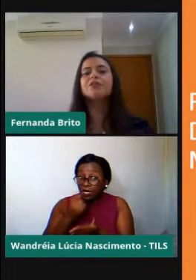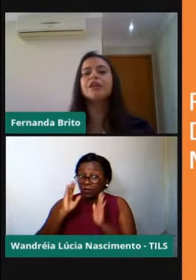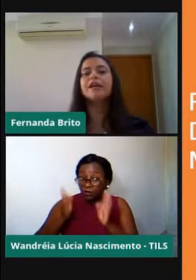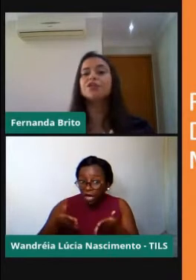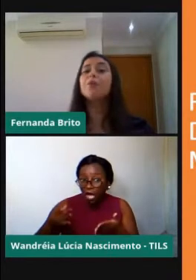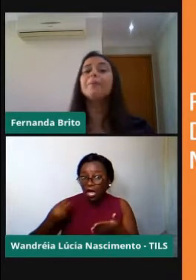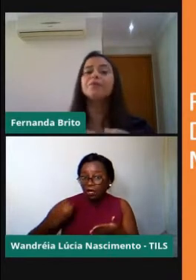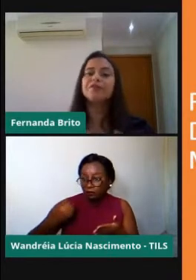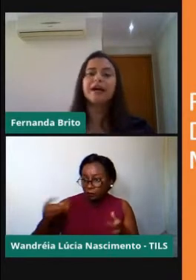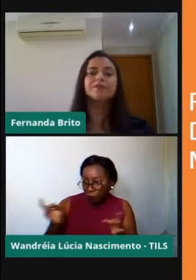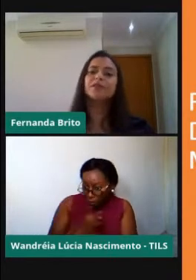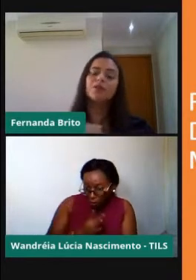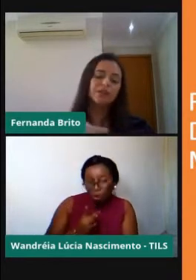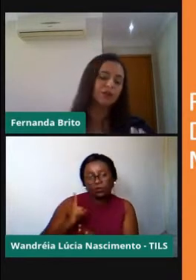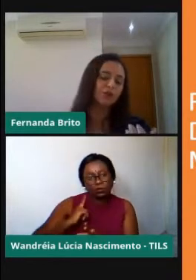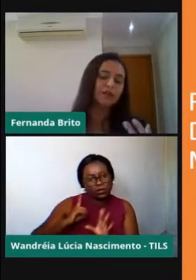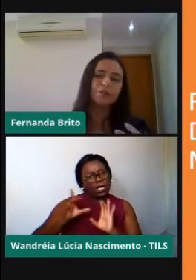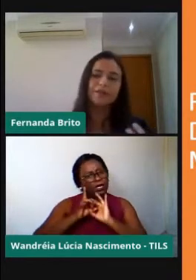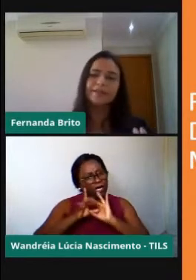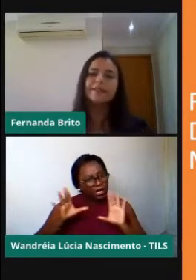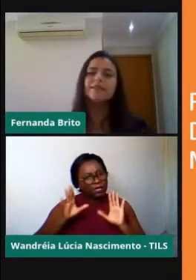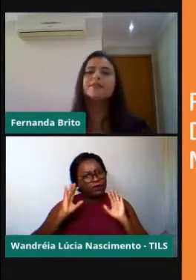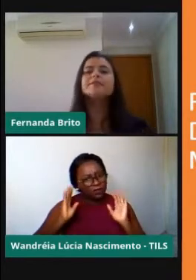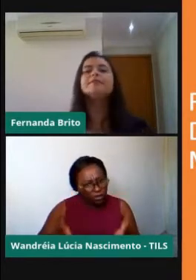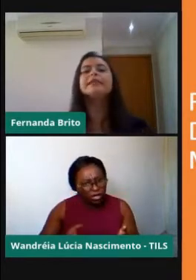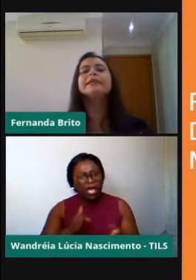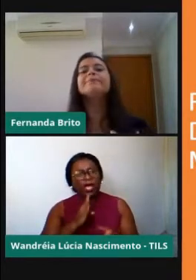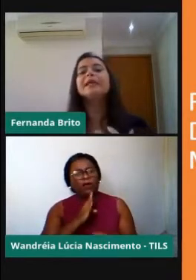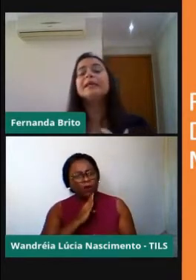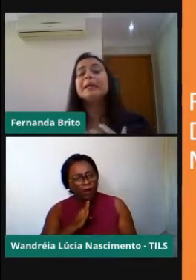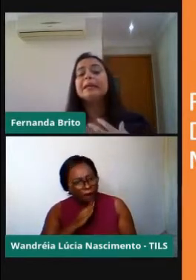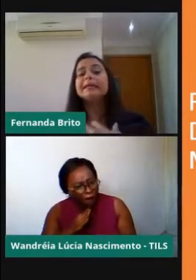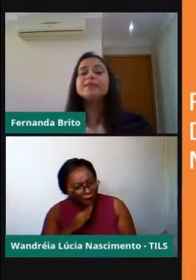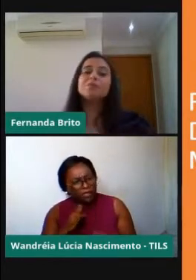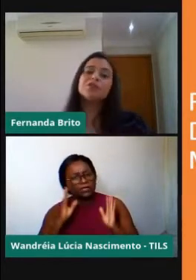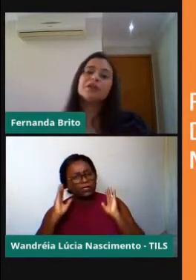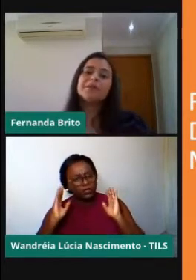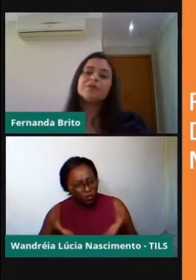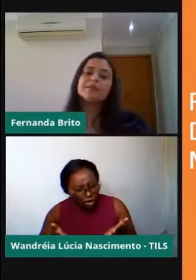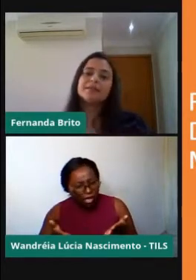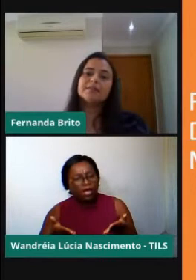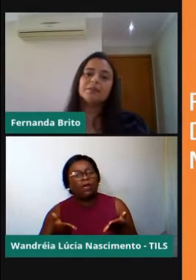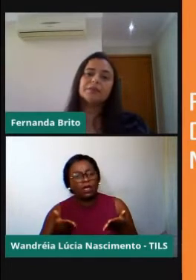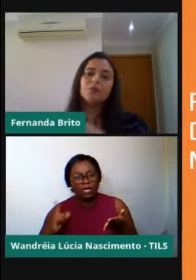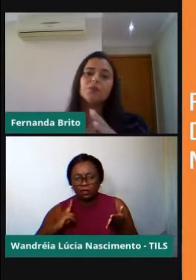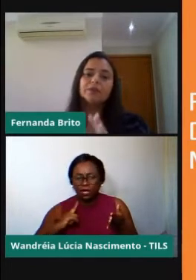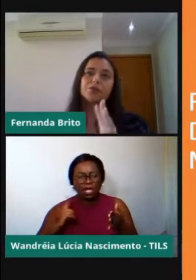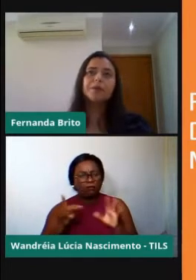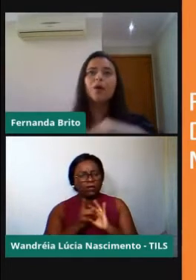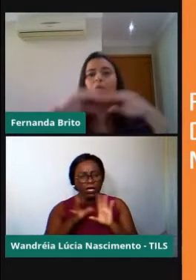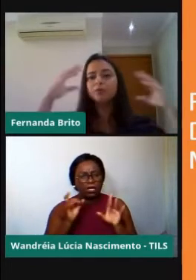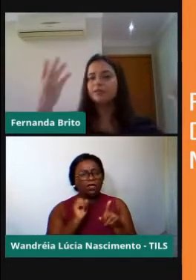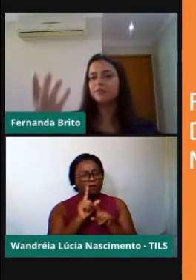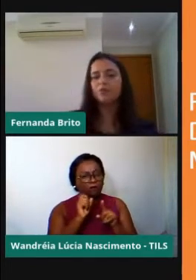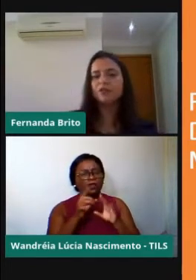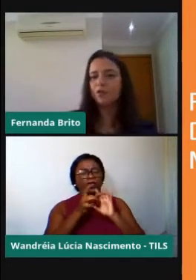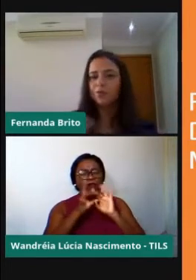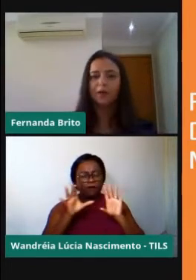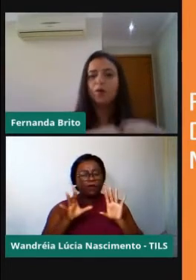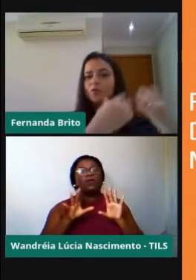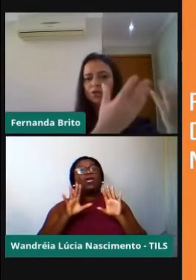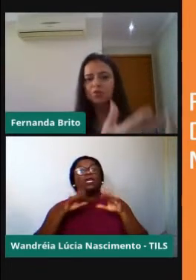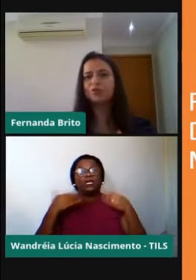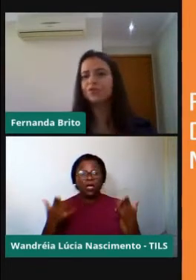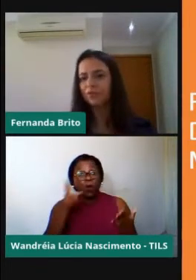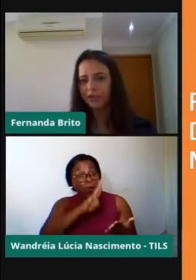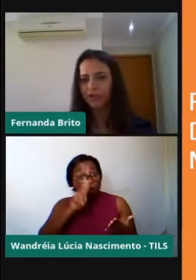liberados, né, que já estão aprovados, então eu tenho a dose conhecida, né, e esses medicamentos, eles são, então, úteis para outras situações,